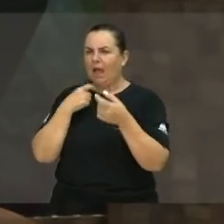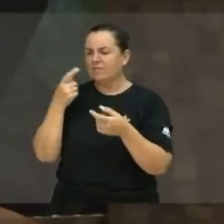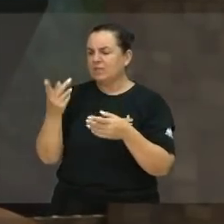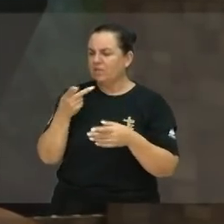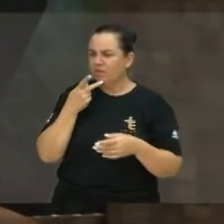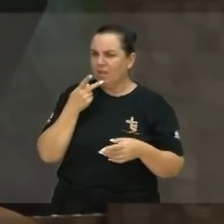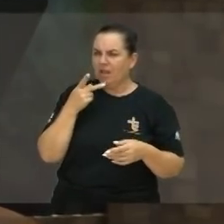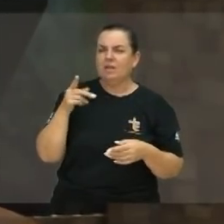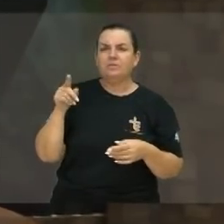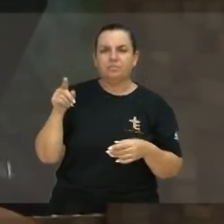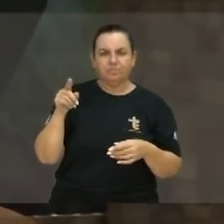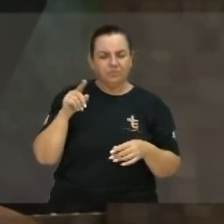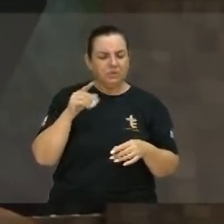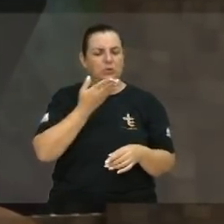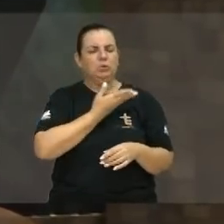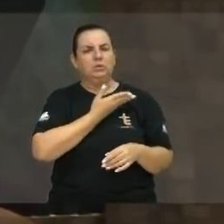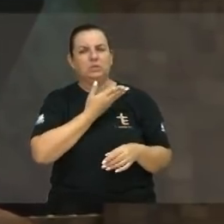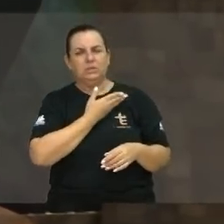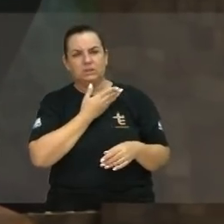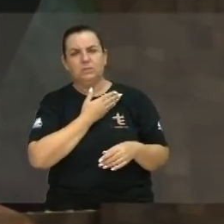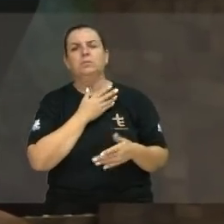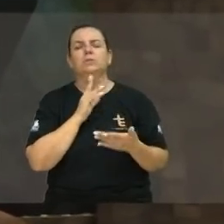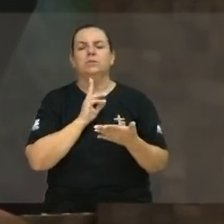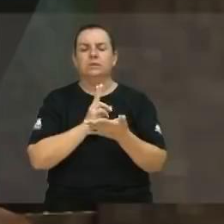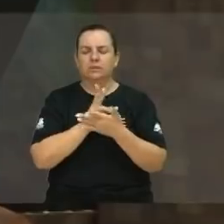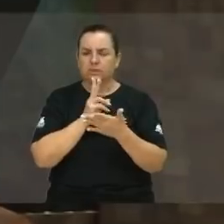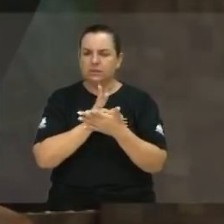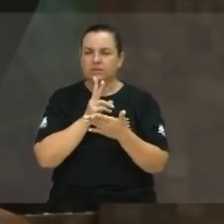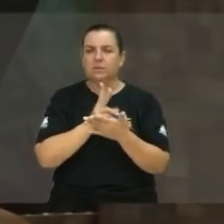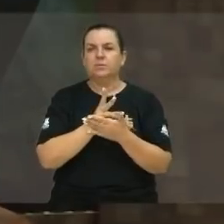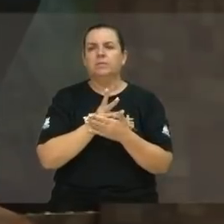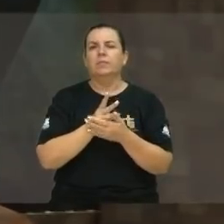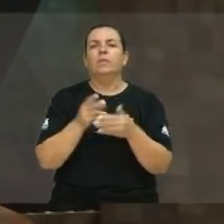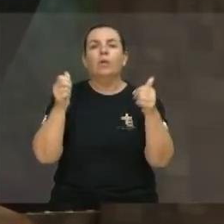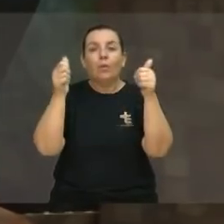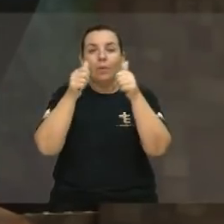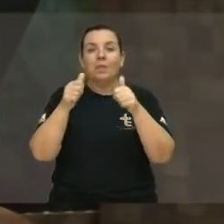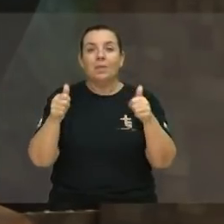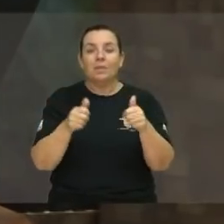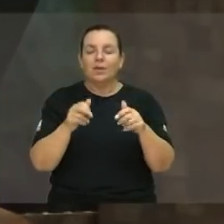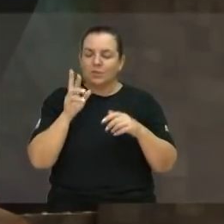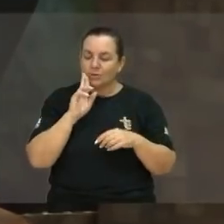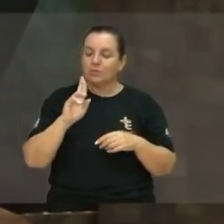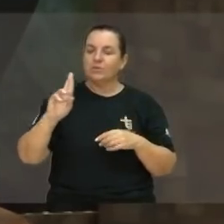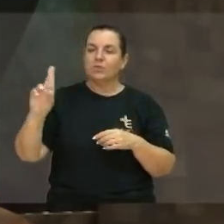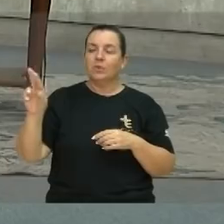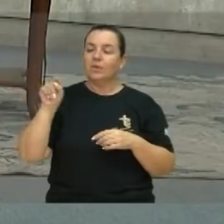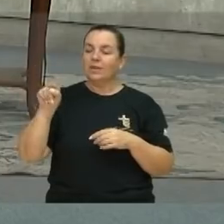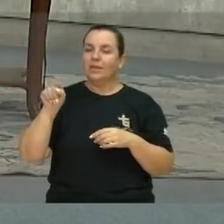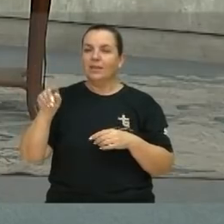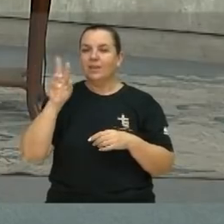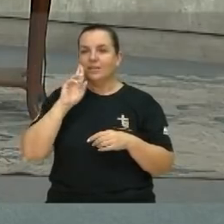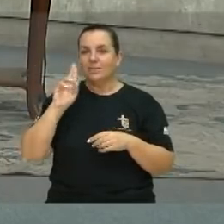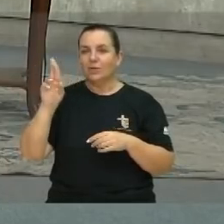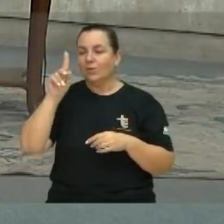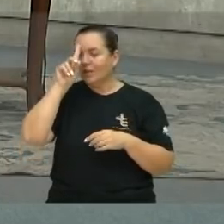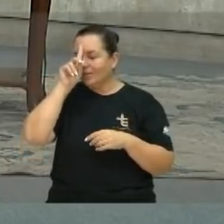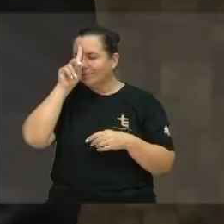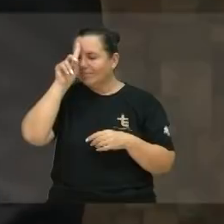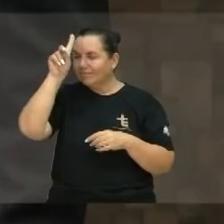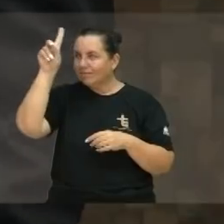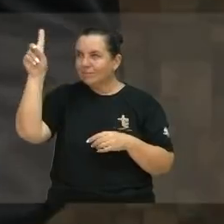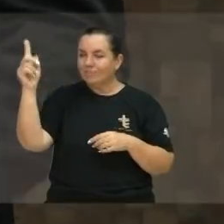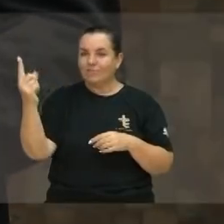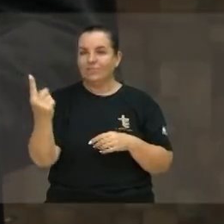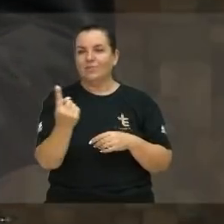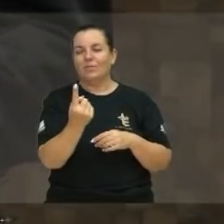você discípulo será sempre um retrato do senhor daquele senhor que ele enviou